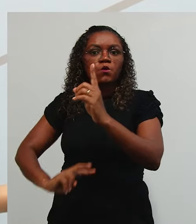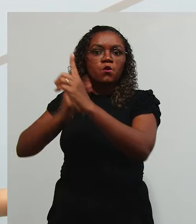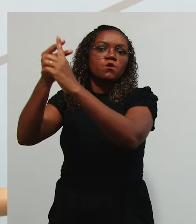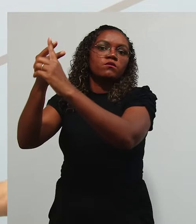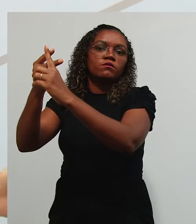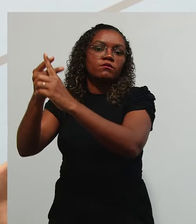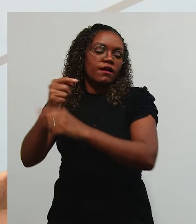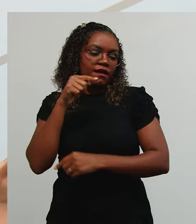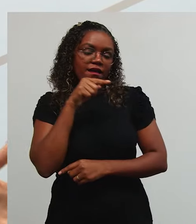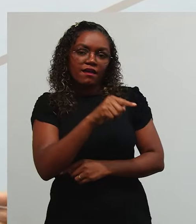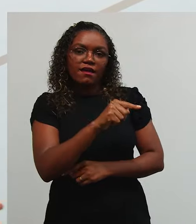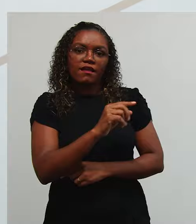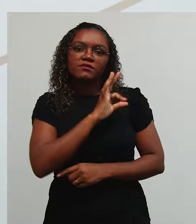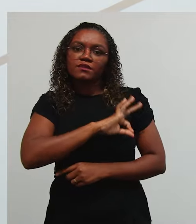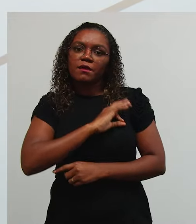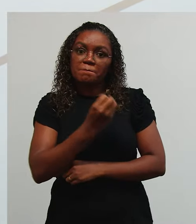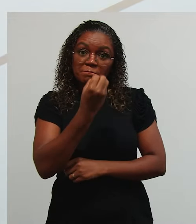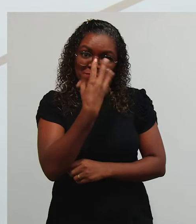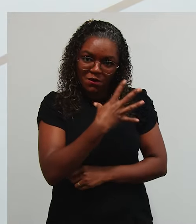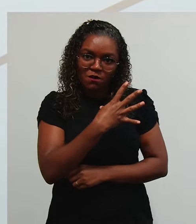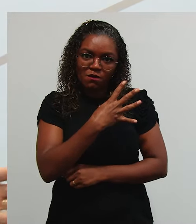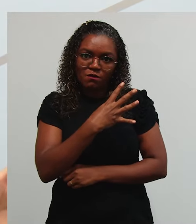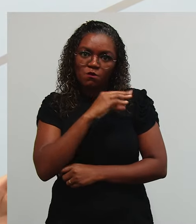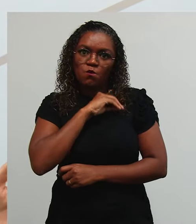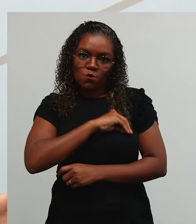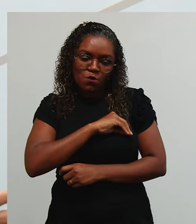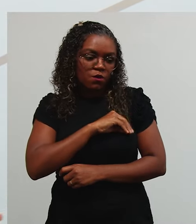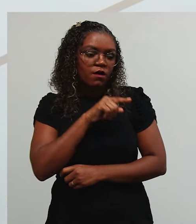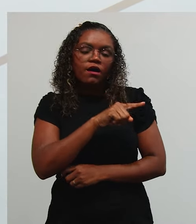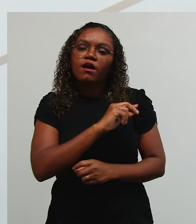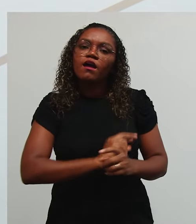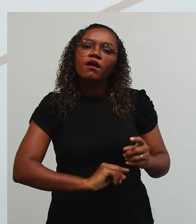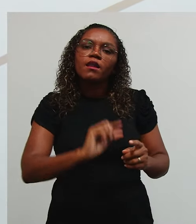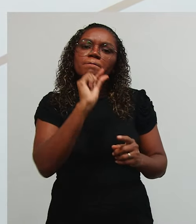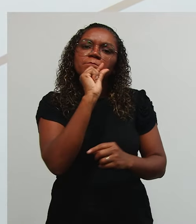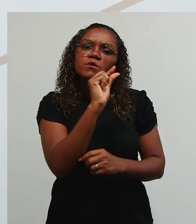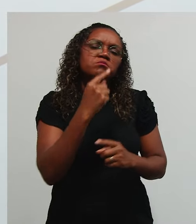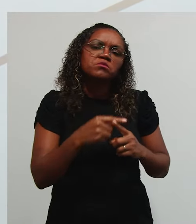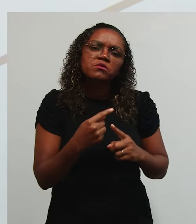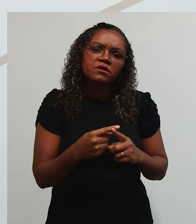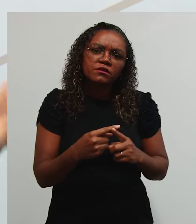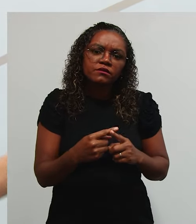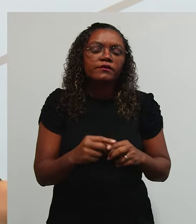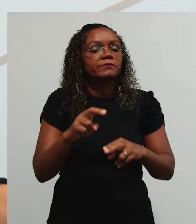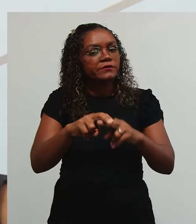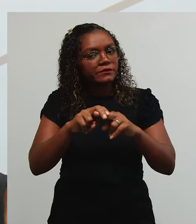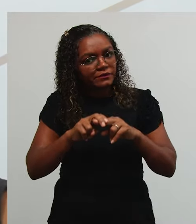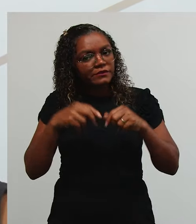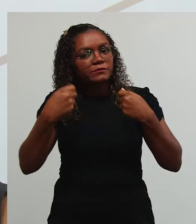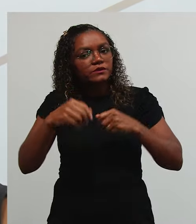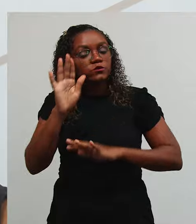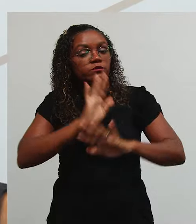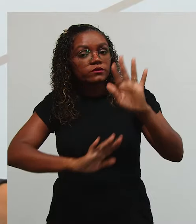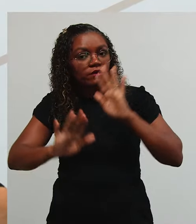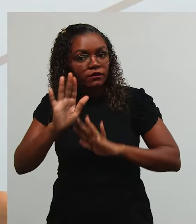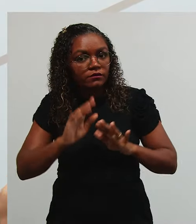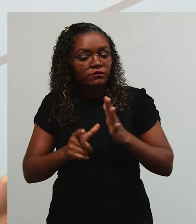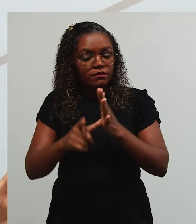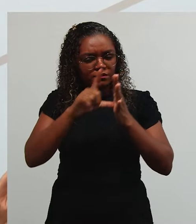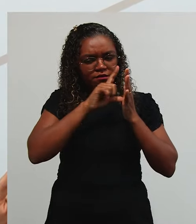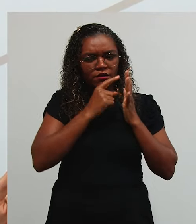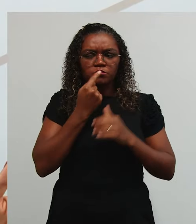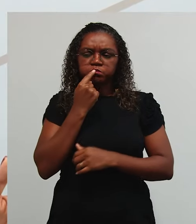tributos do que as que ganham mais né que seria um efeito regressivo Então até muito recentemente o Brasil passou